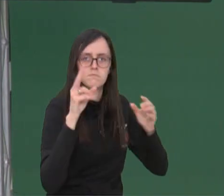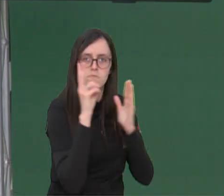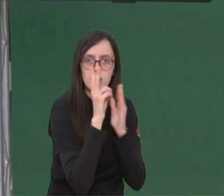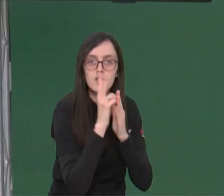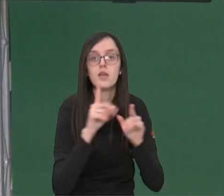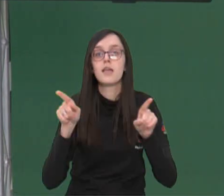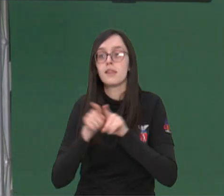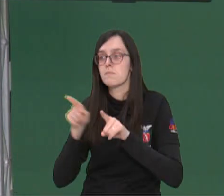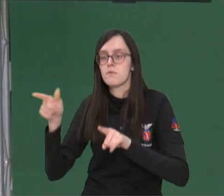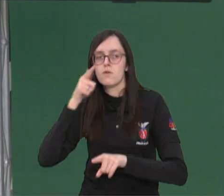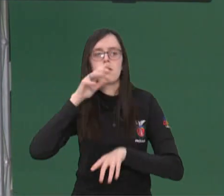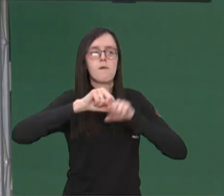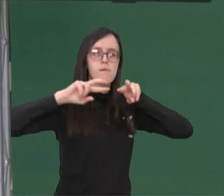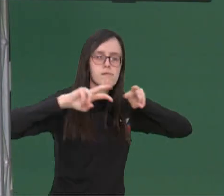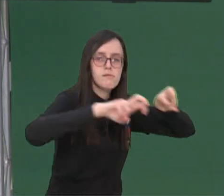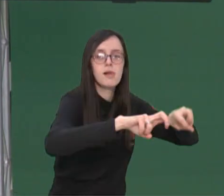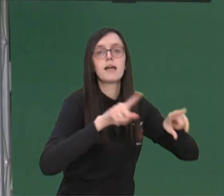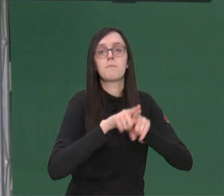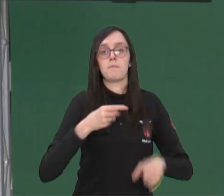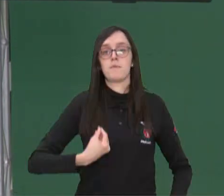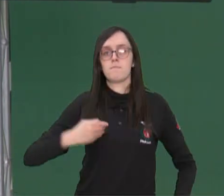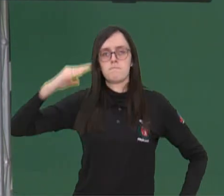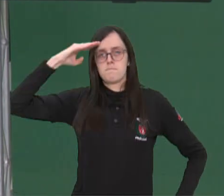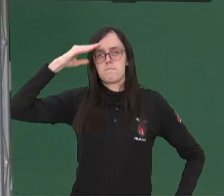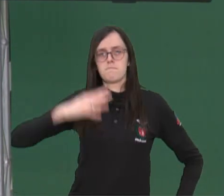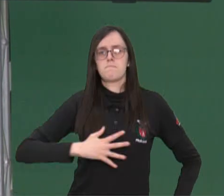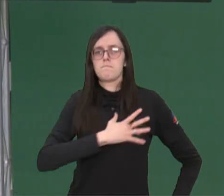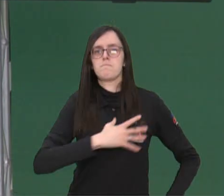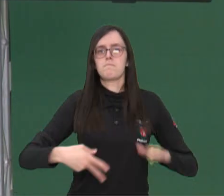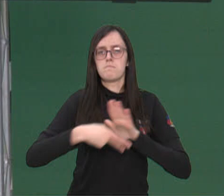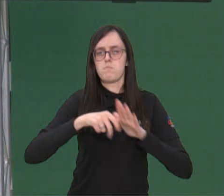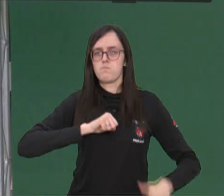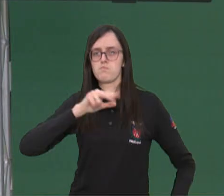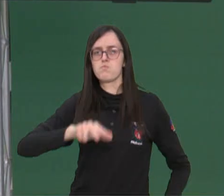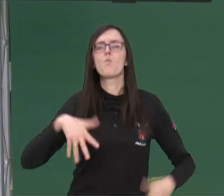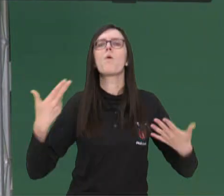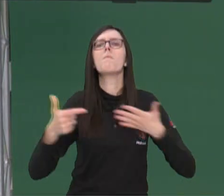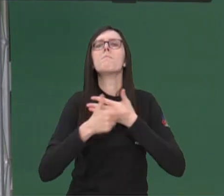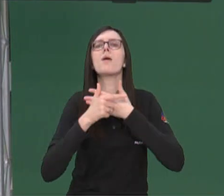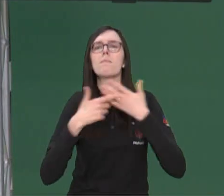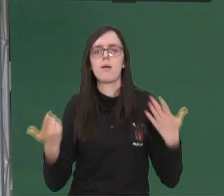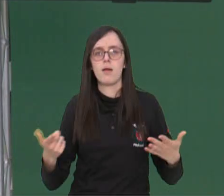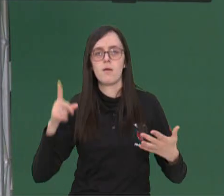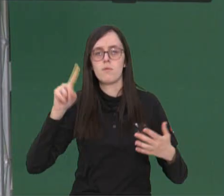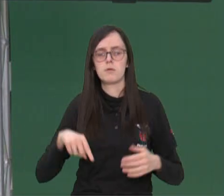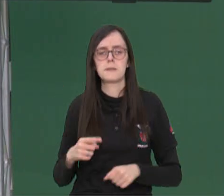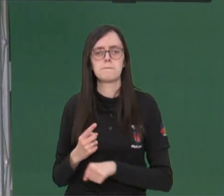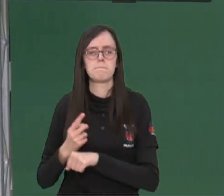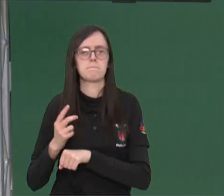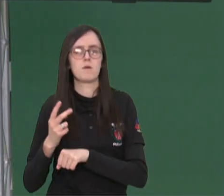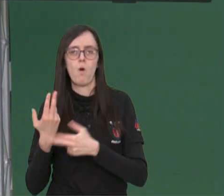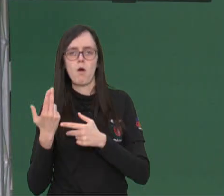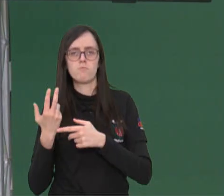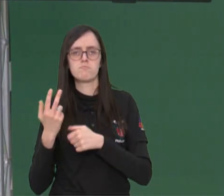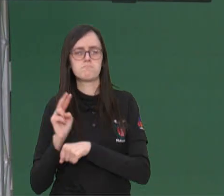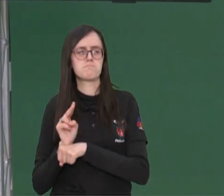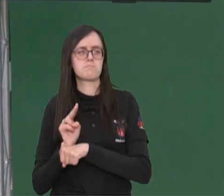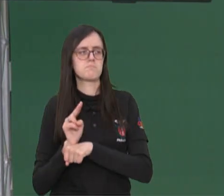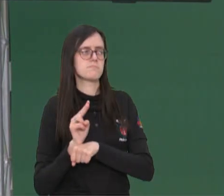militares. Então a presença do exército português com algumas funções: reconhecer o